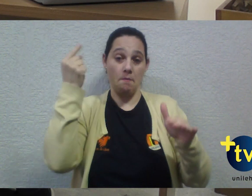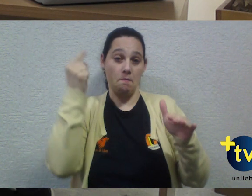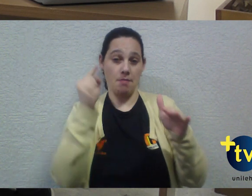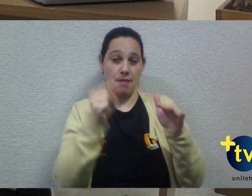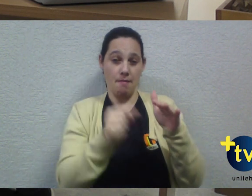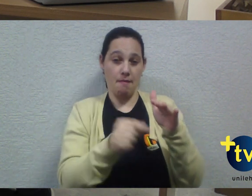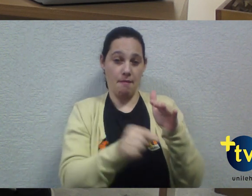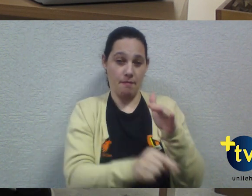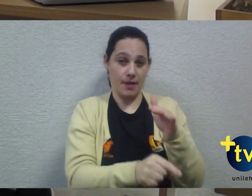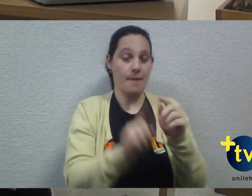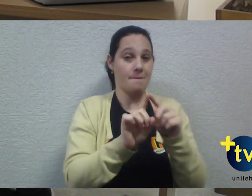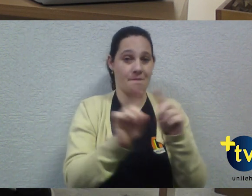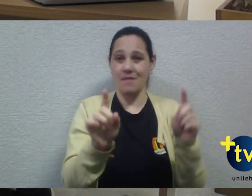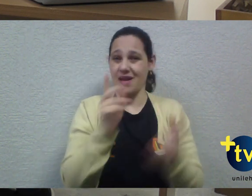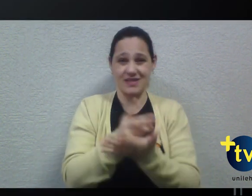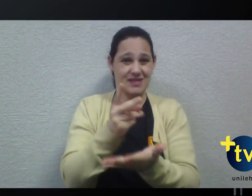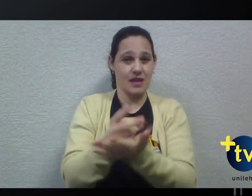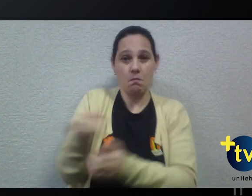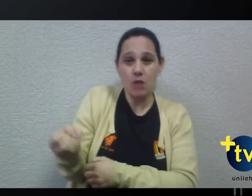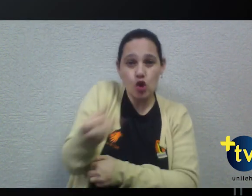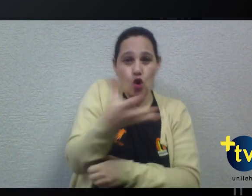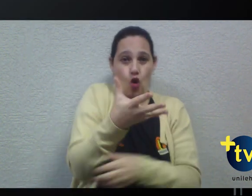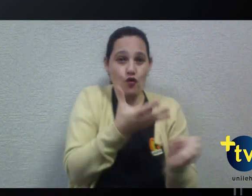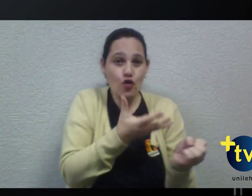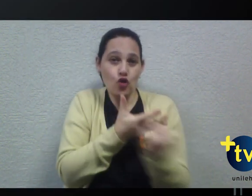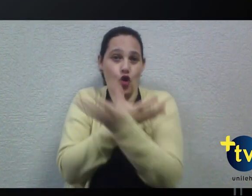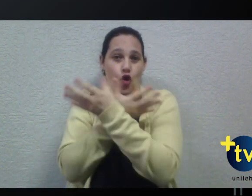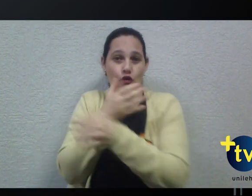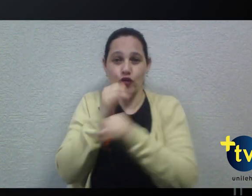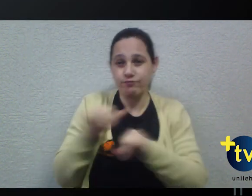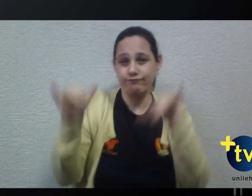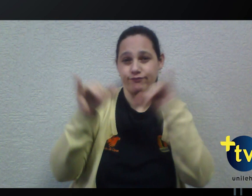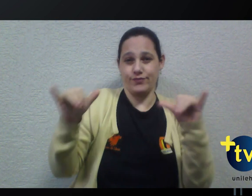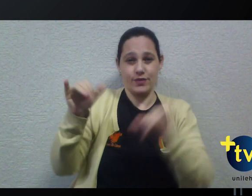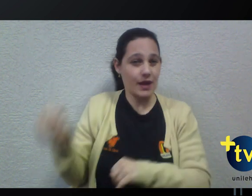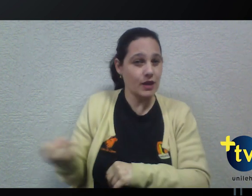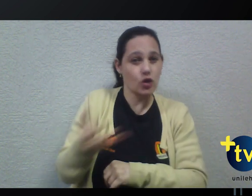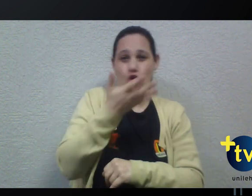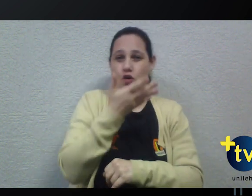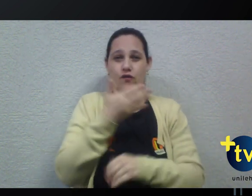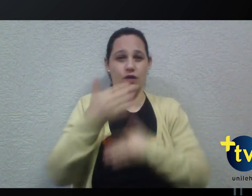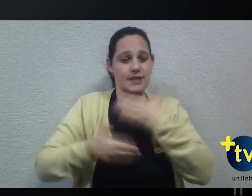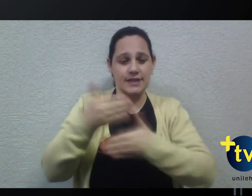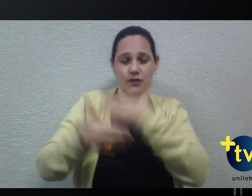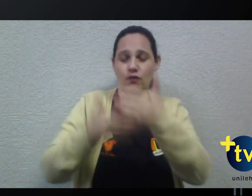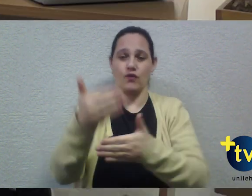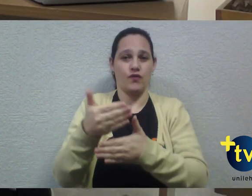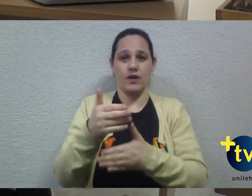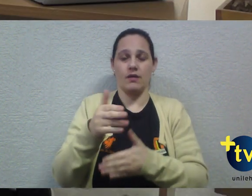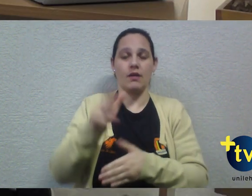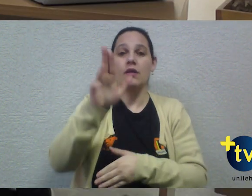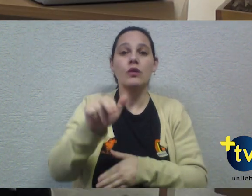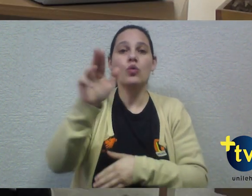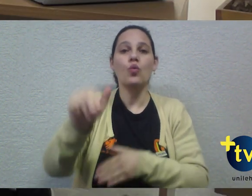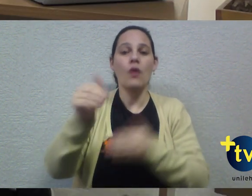mais avançado que você tenha dominado essa experiência. Mas é sempre buscar novas formas de se reinventar, de se desenvolver e